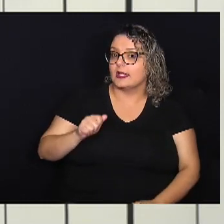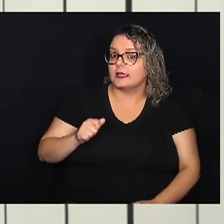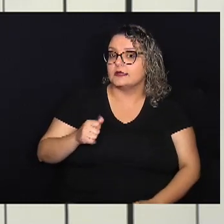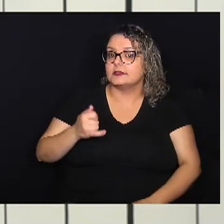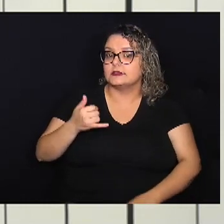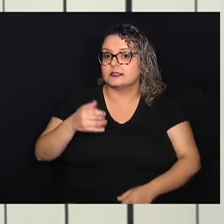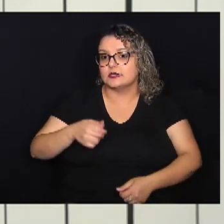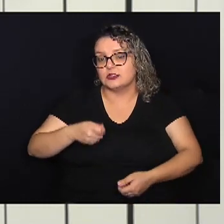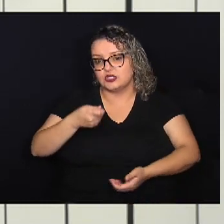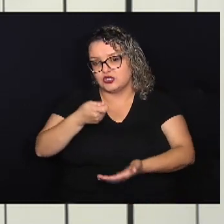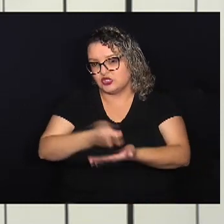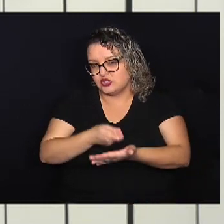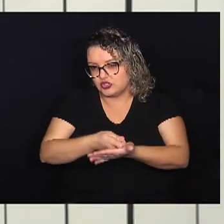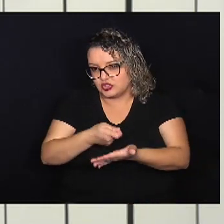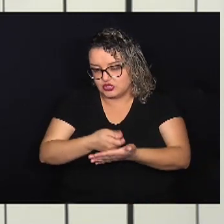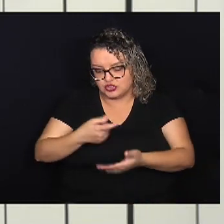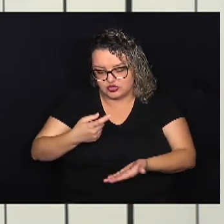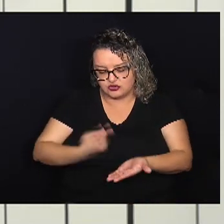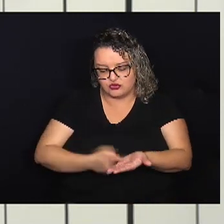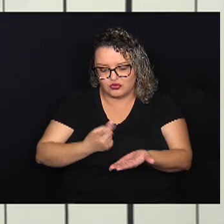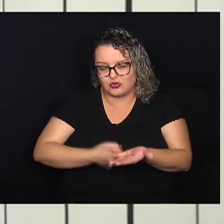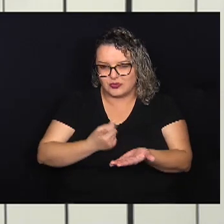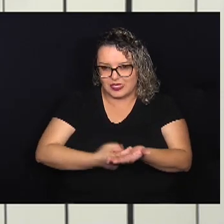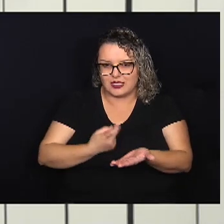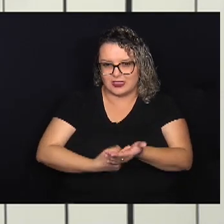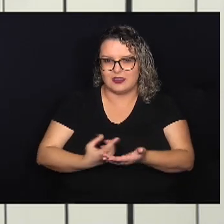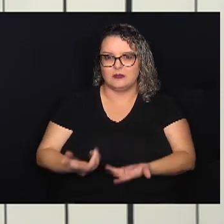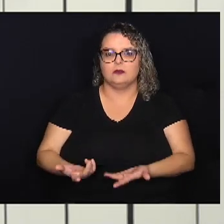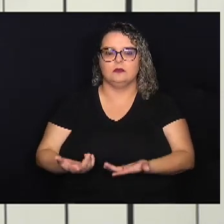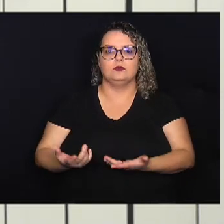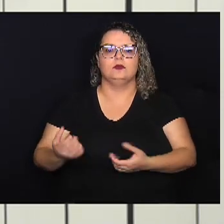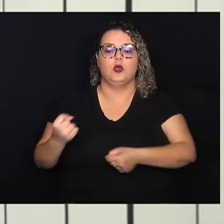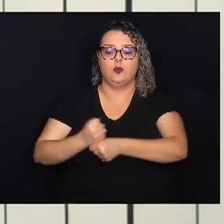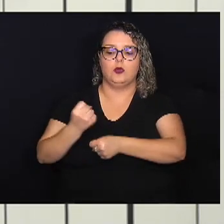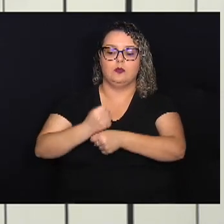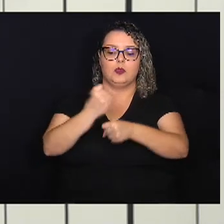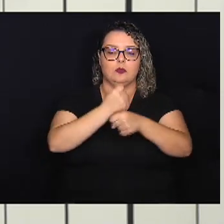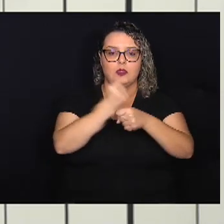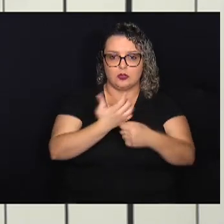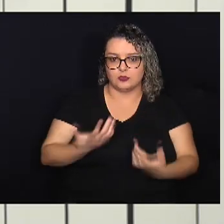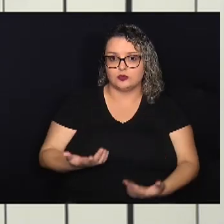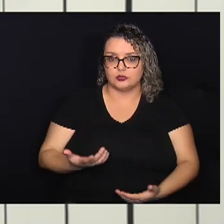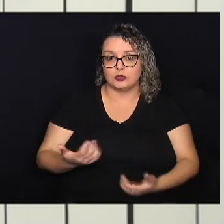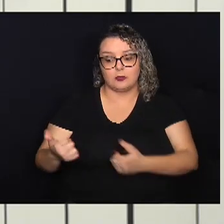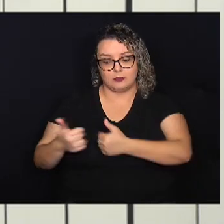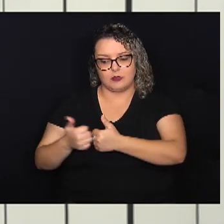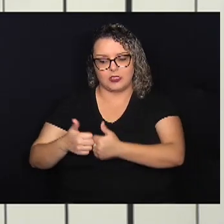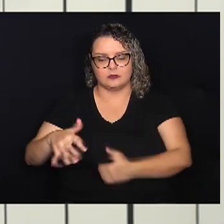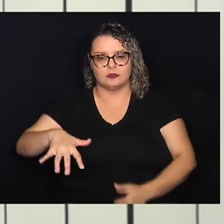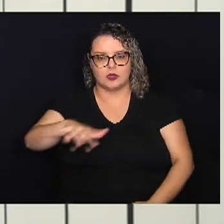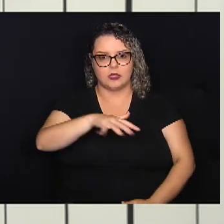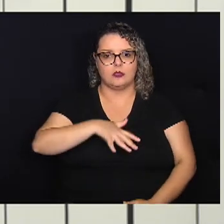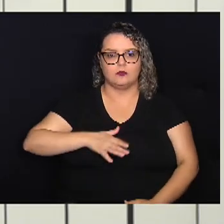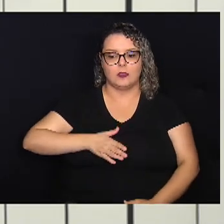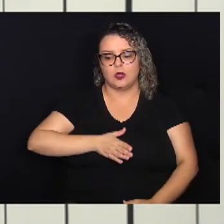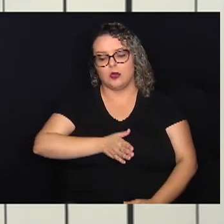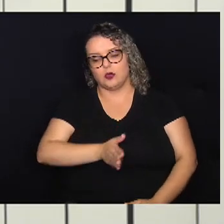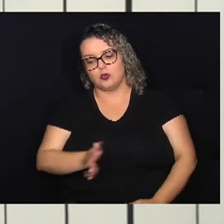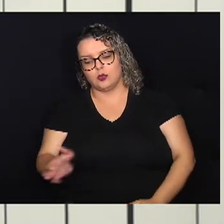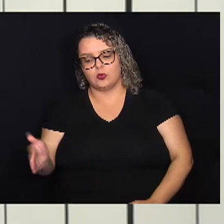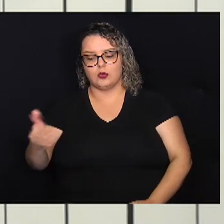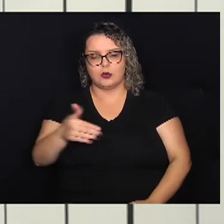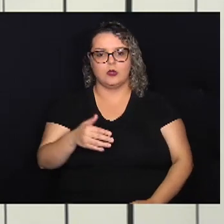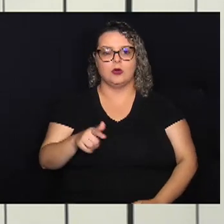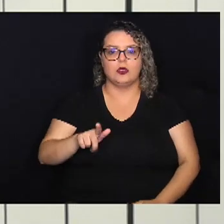de guindaste em um empreendimento imobiliário ali na região. A INDEC indica o desvio pelas vias